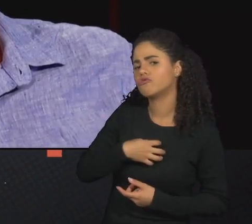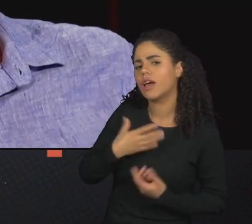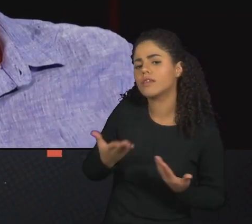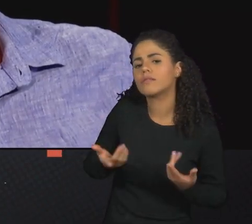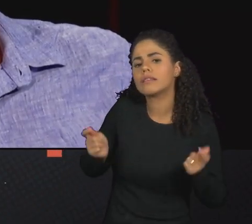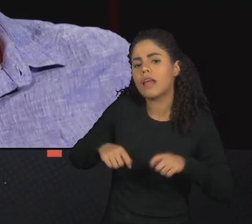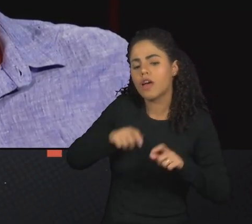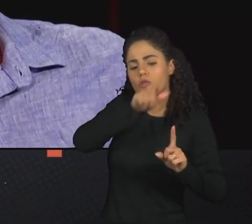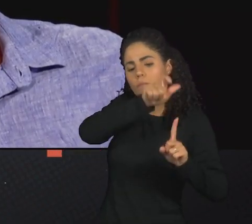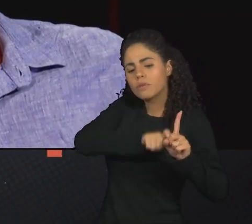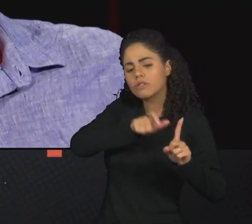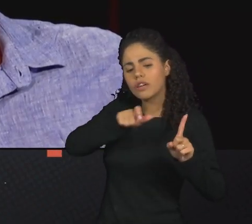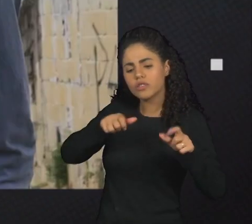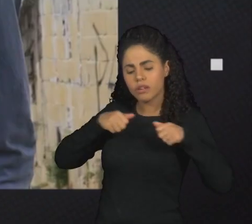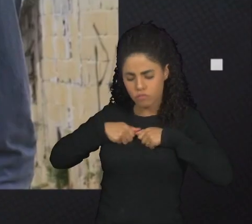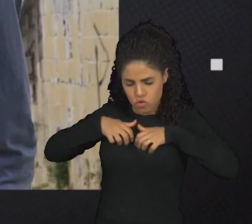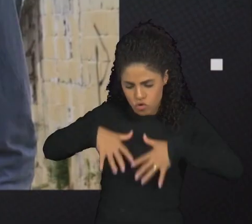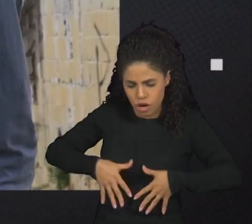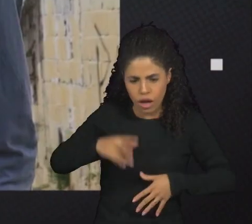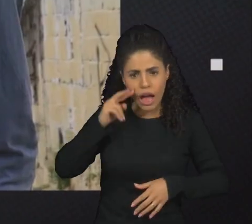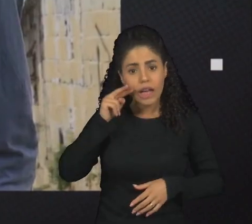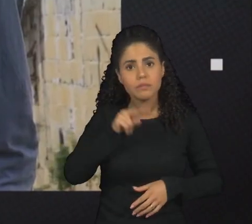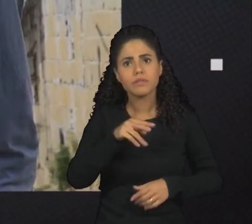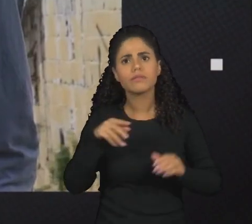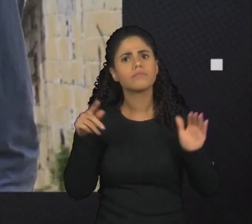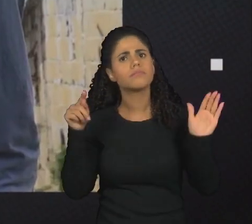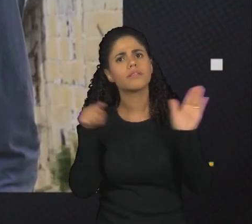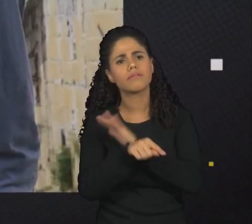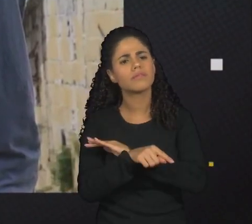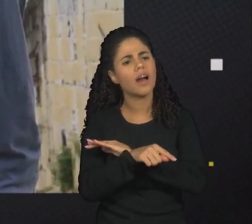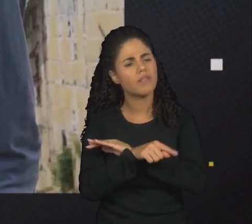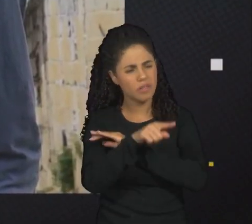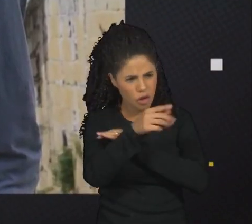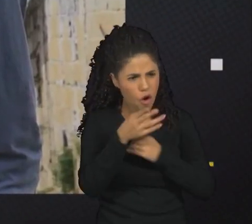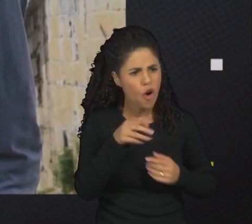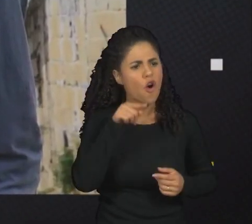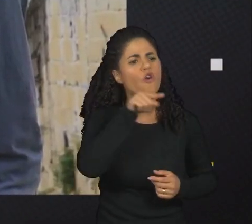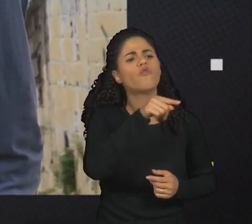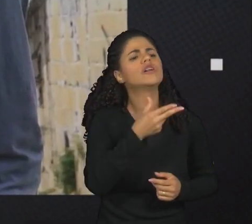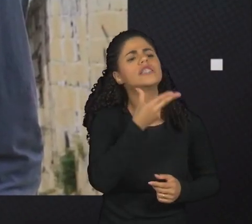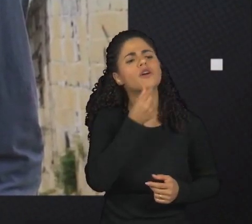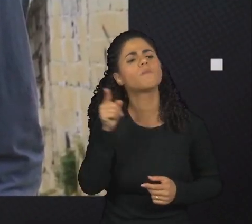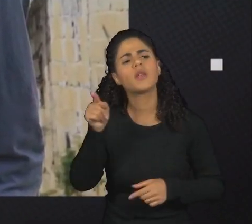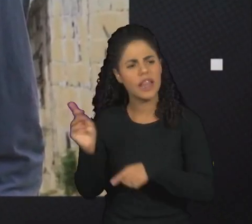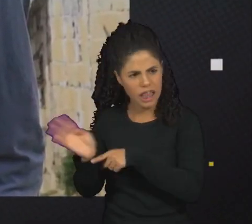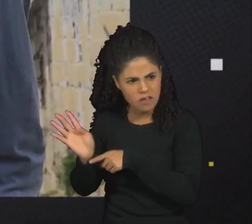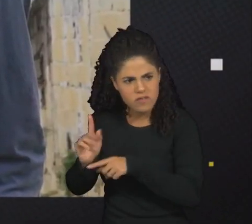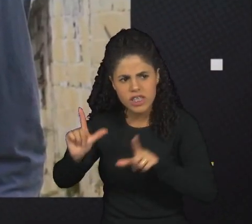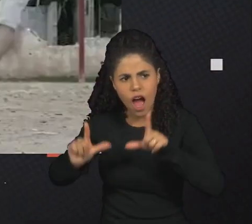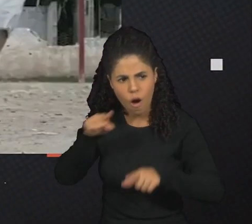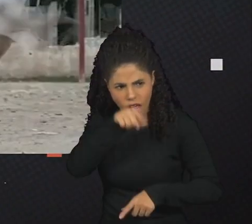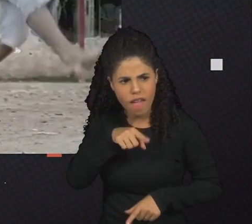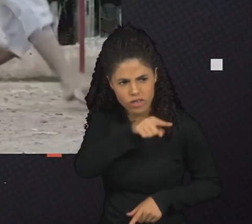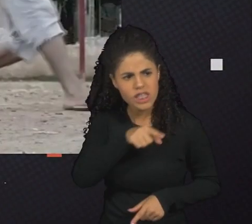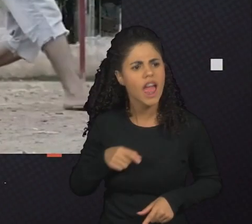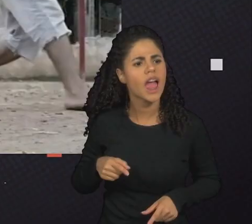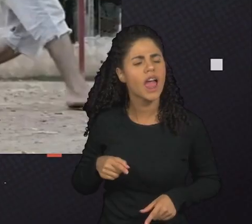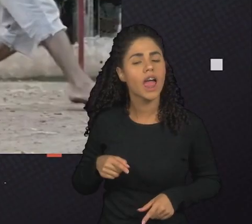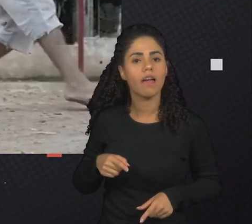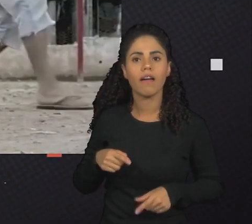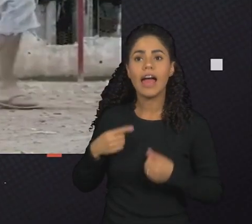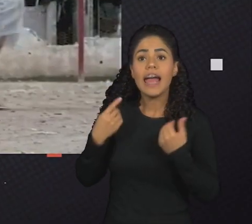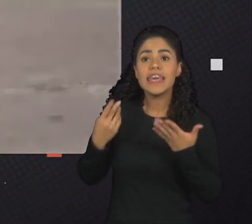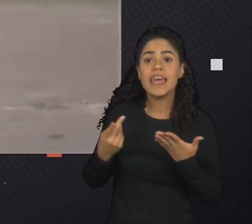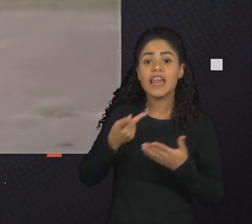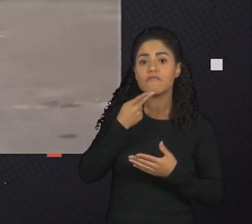no personagem que as pessoas perguntavam para ele: poxa, você não é aquele cara da televisão? E ele, ao invés de